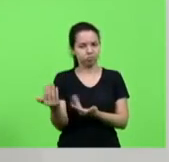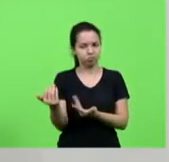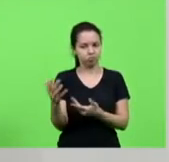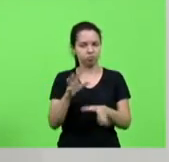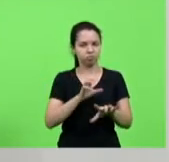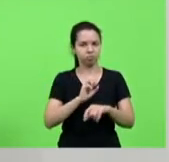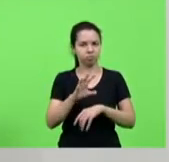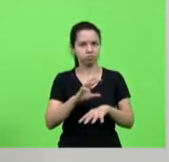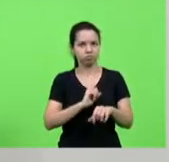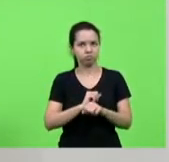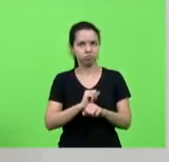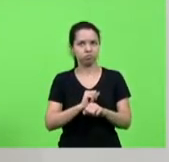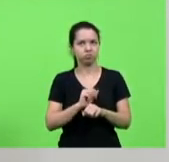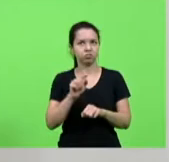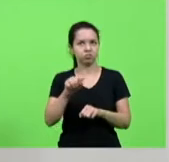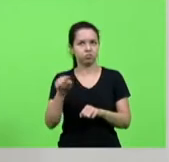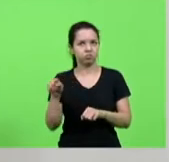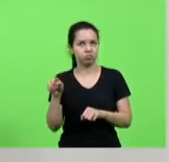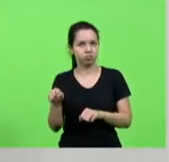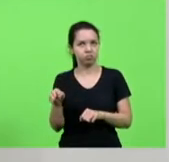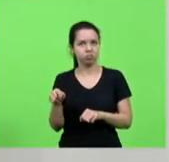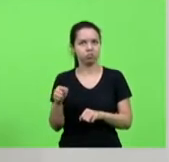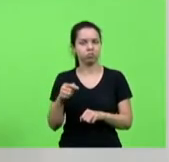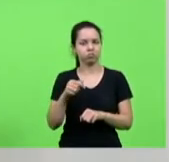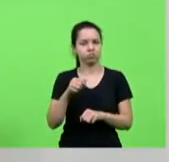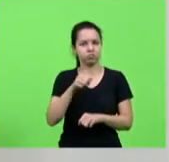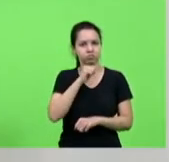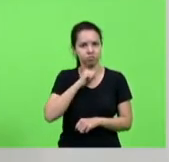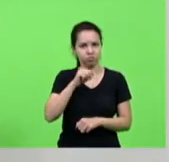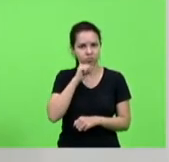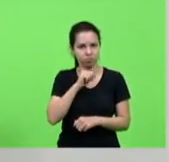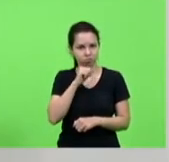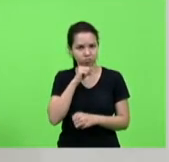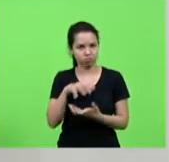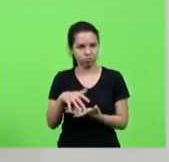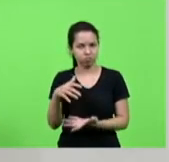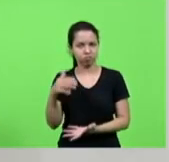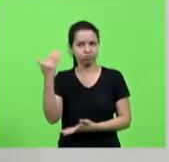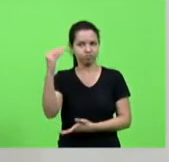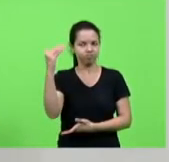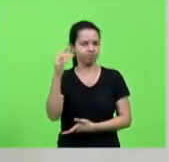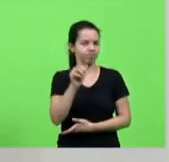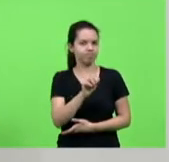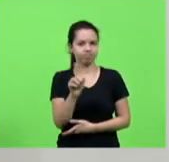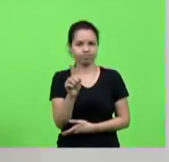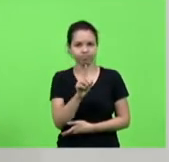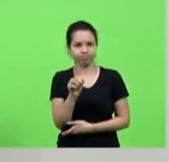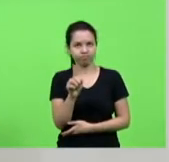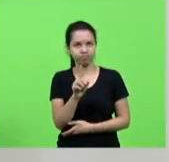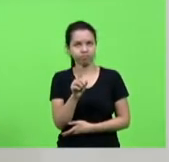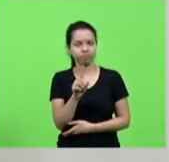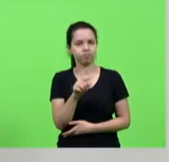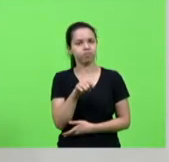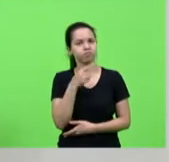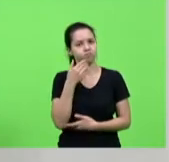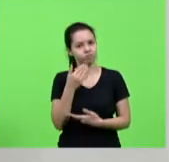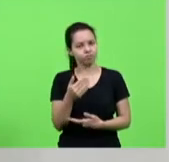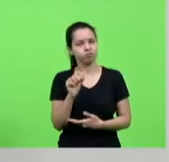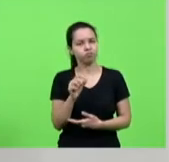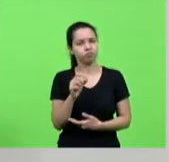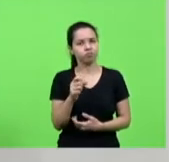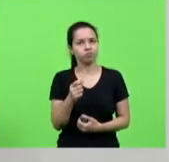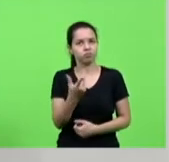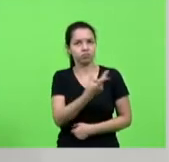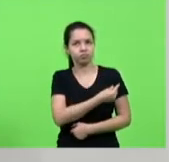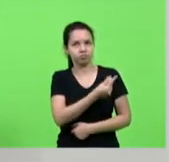não estão no topo das vítimas dessa pandemia. Isso mostra o poder da efetividade da vacina